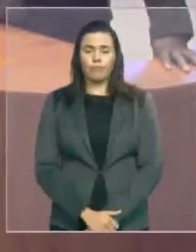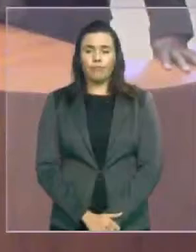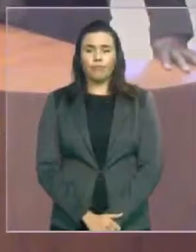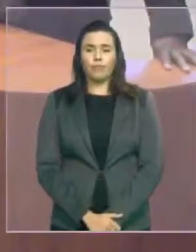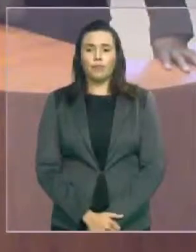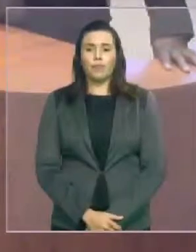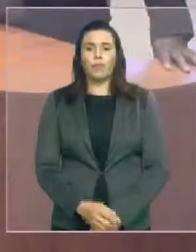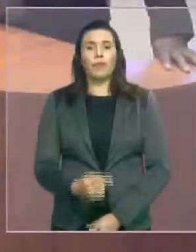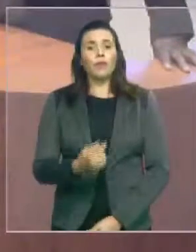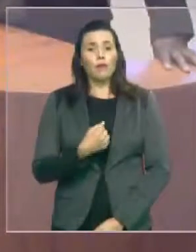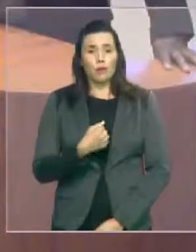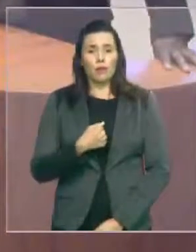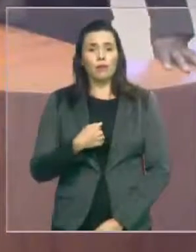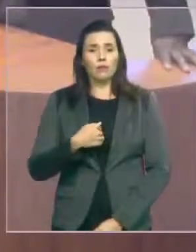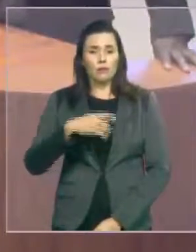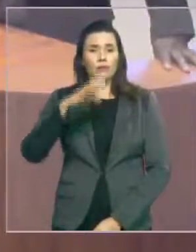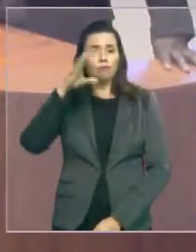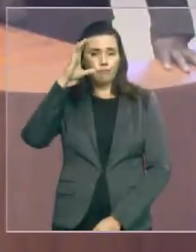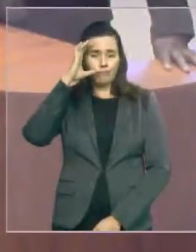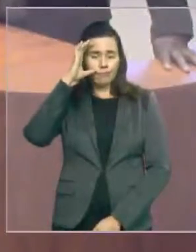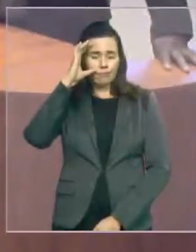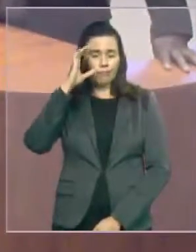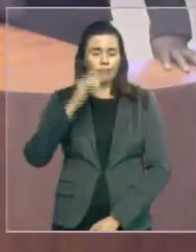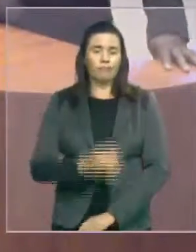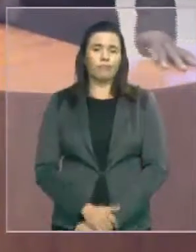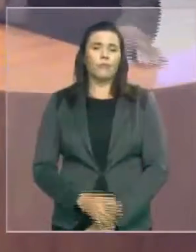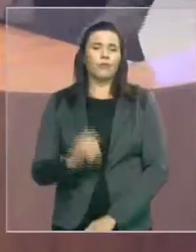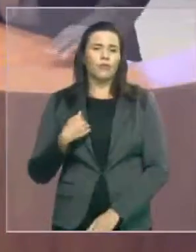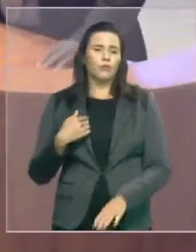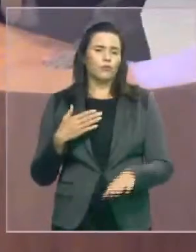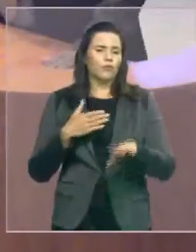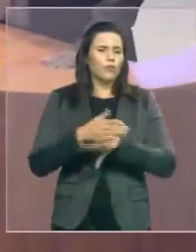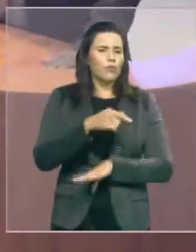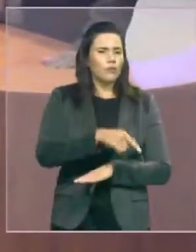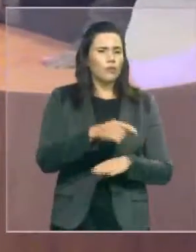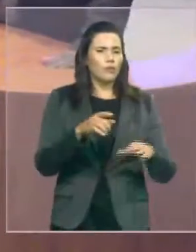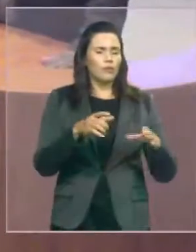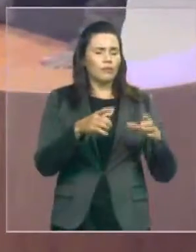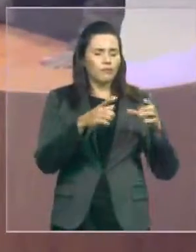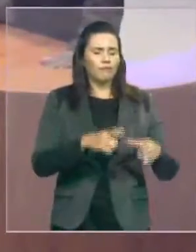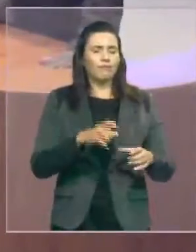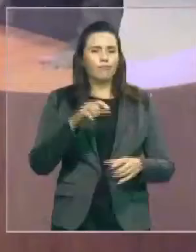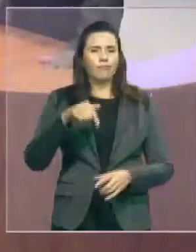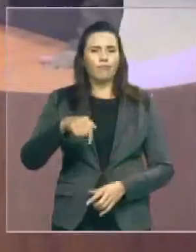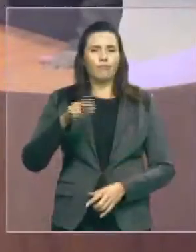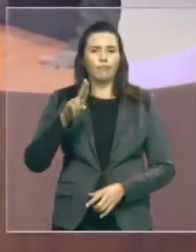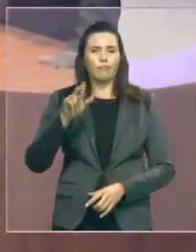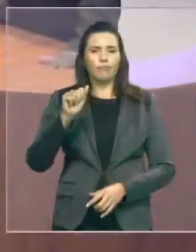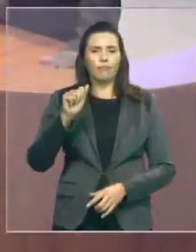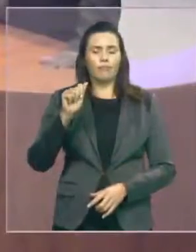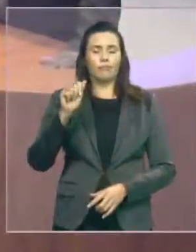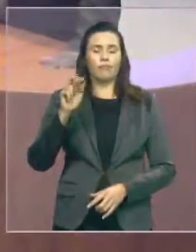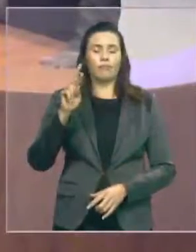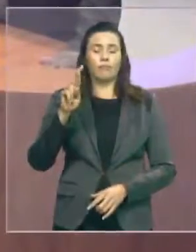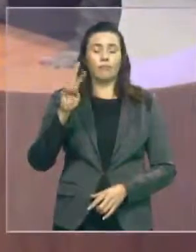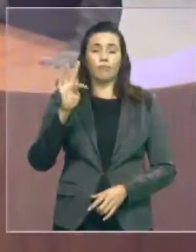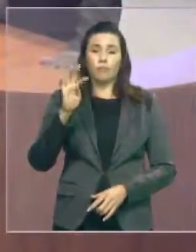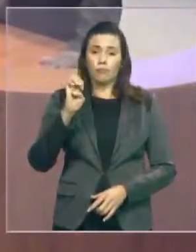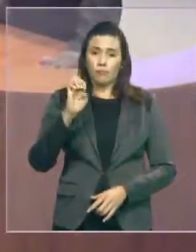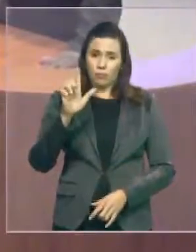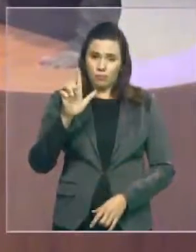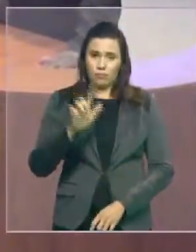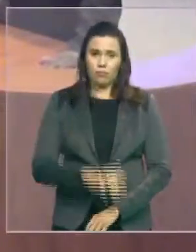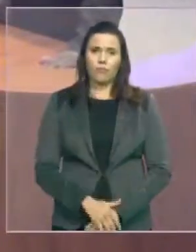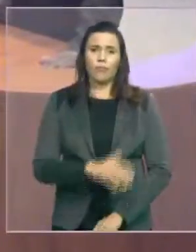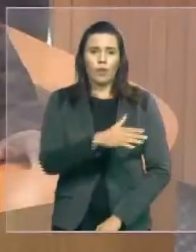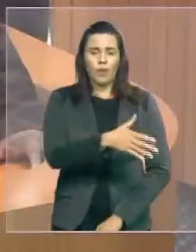que vos fala chegava no quartel, cautelava a arma da polícia, ou seja, pegava a arma da polícia, colocava na